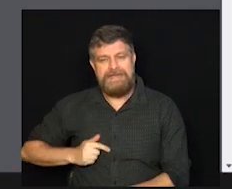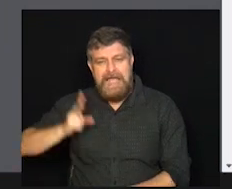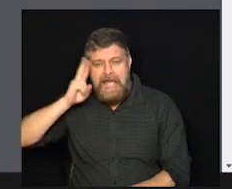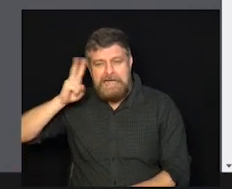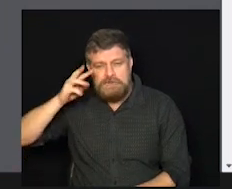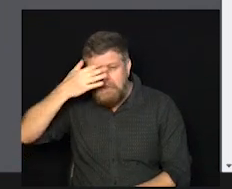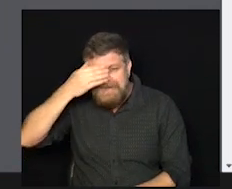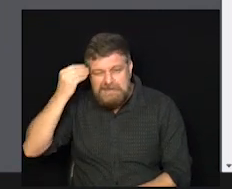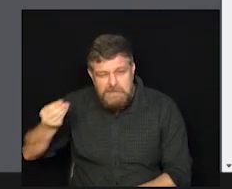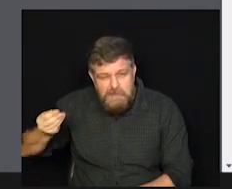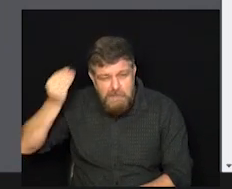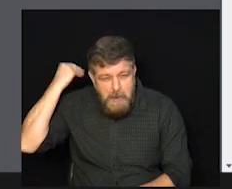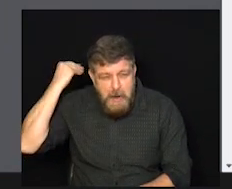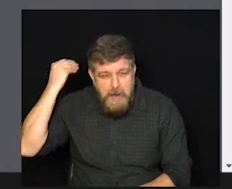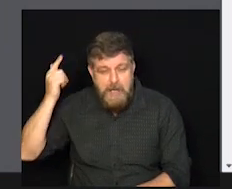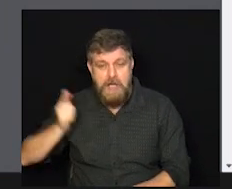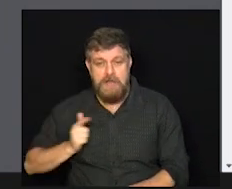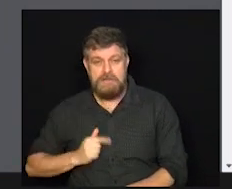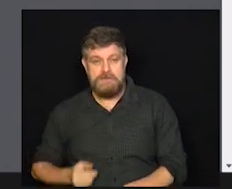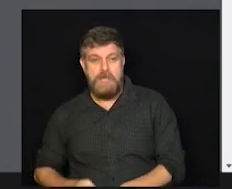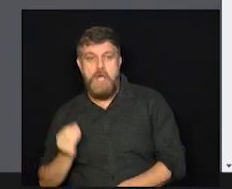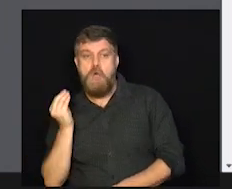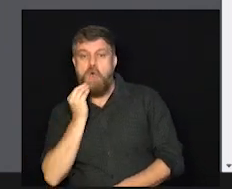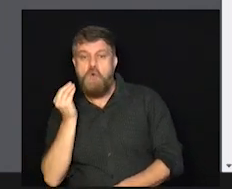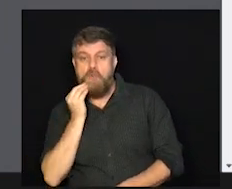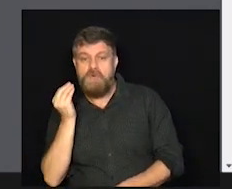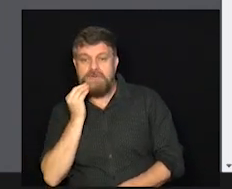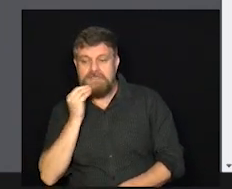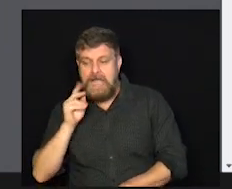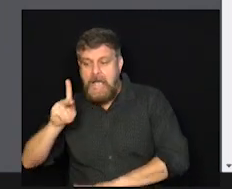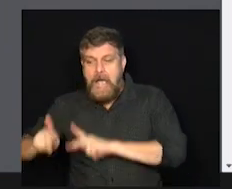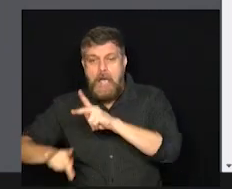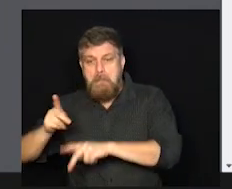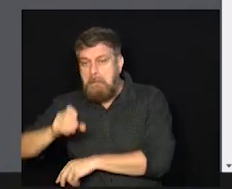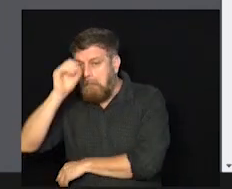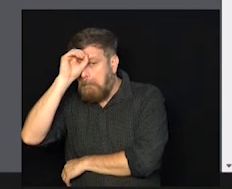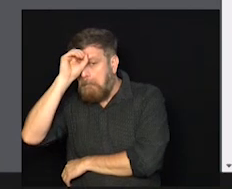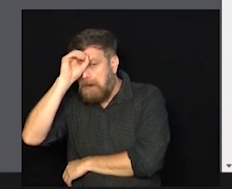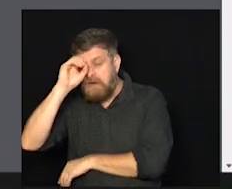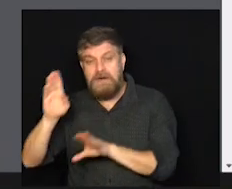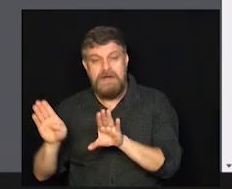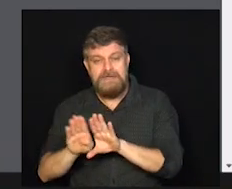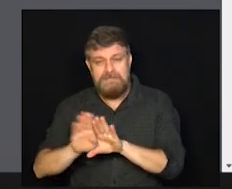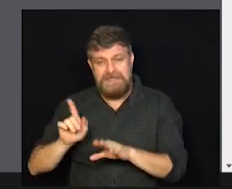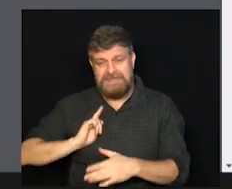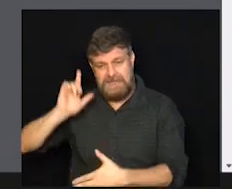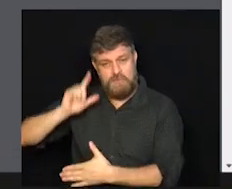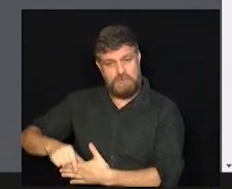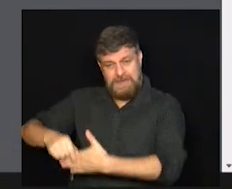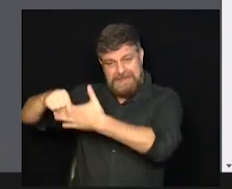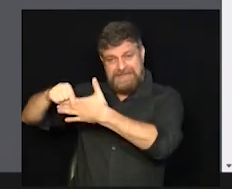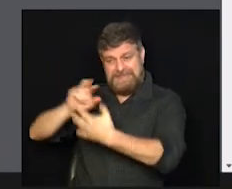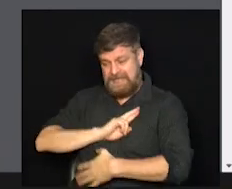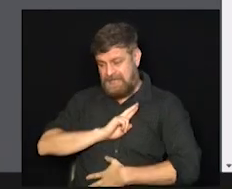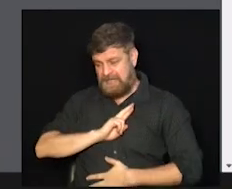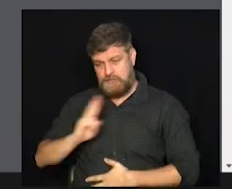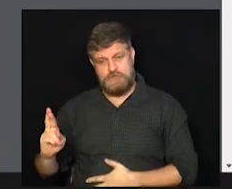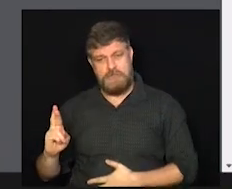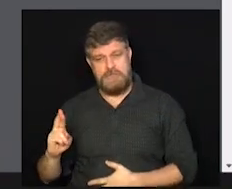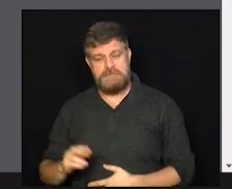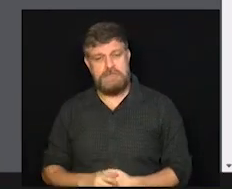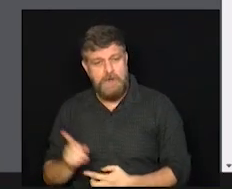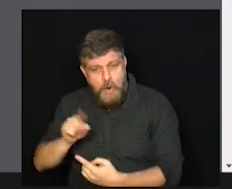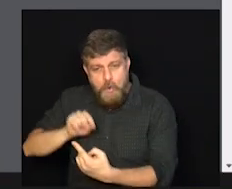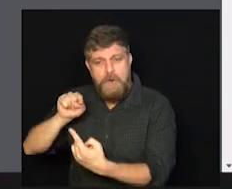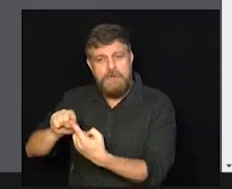história e fazer um povo sem oportunidade de conhecimento e pensamento, e muitas lideranças religiosas também, para